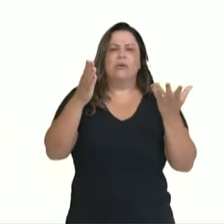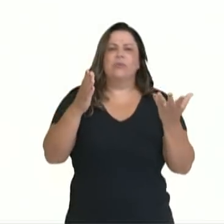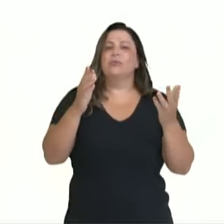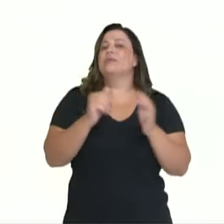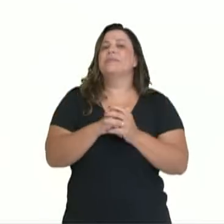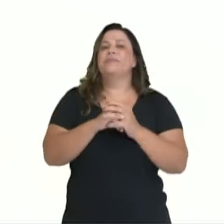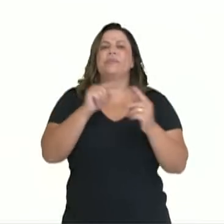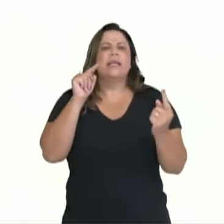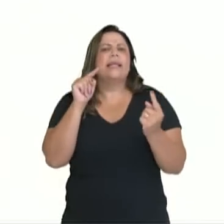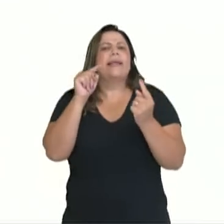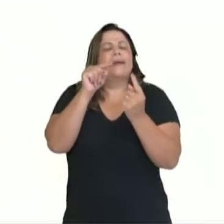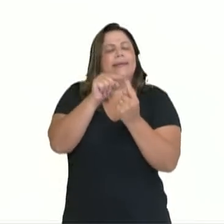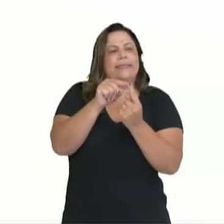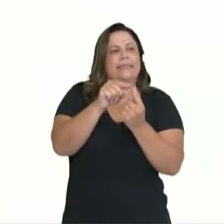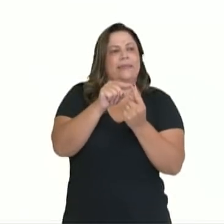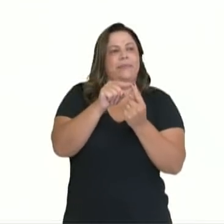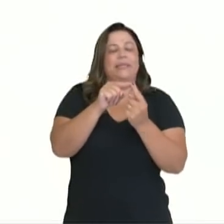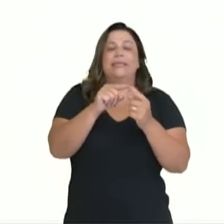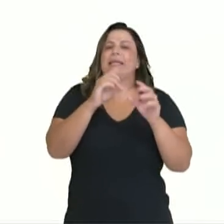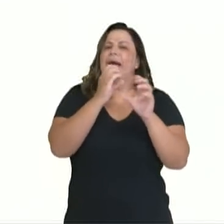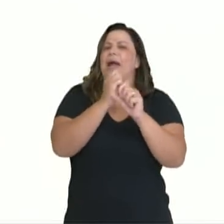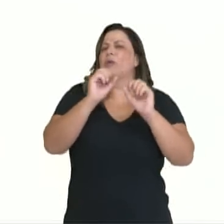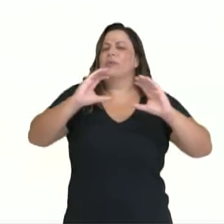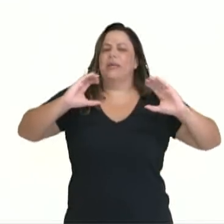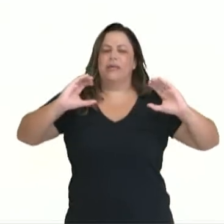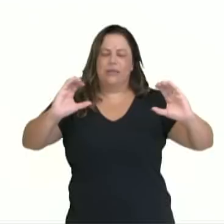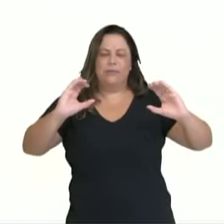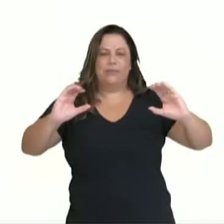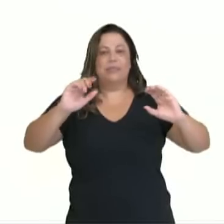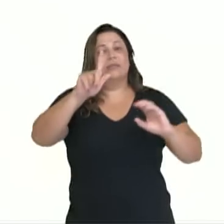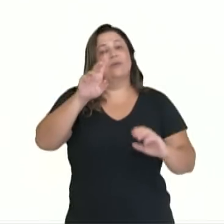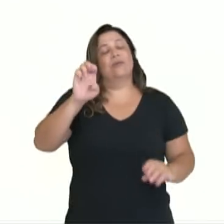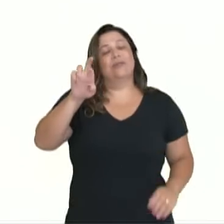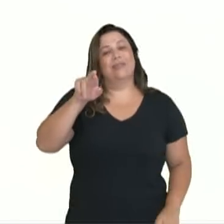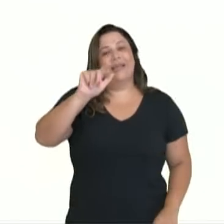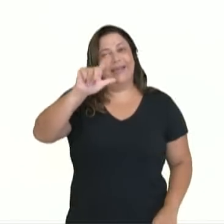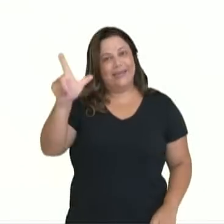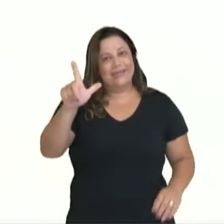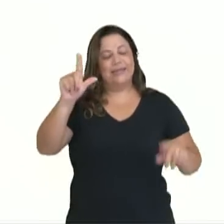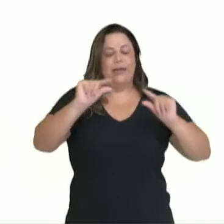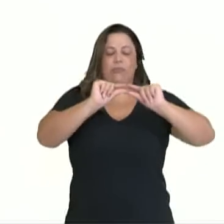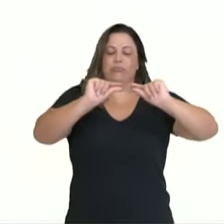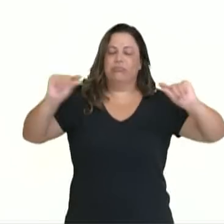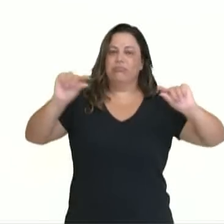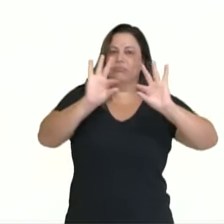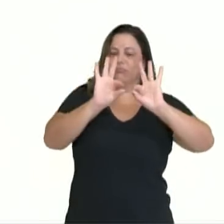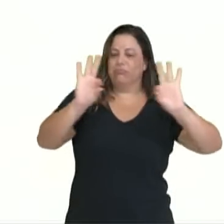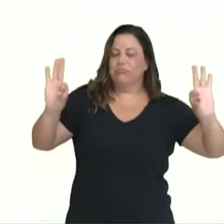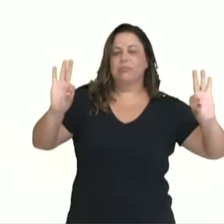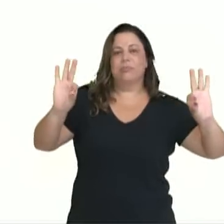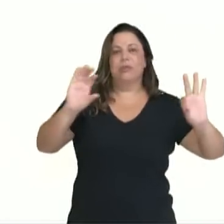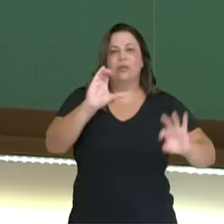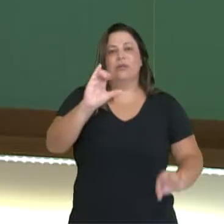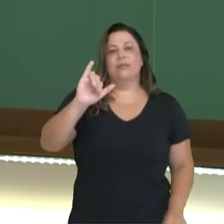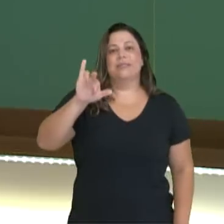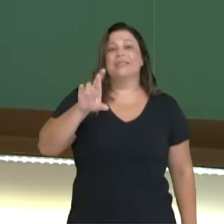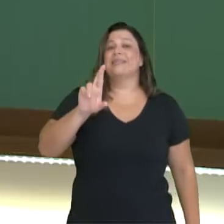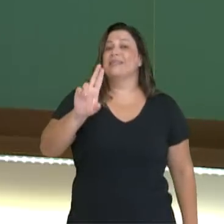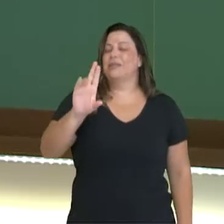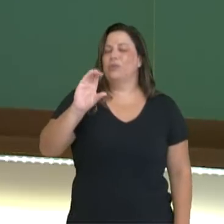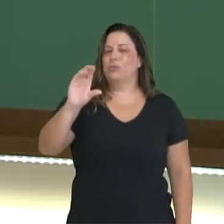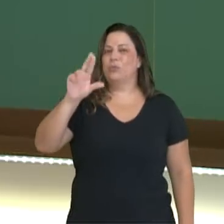de arcos que sejam também côngruos e, por fim, calcular o comprimento de circunferência e